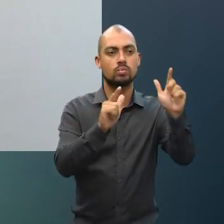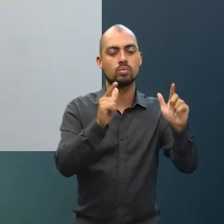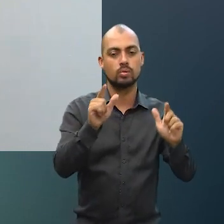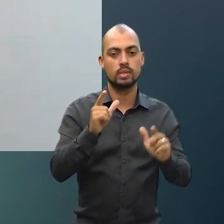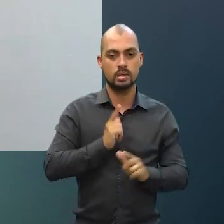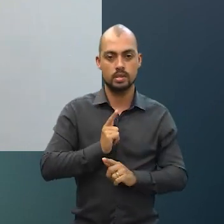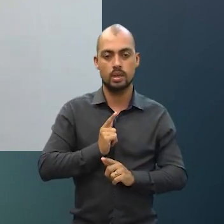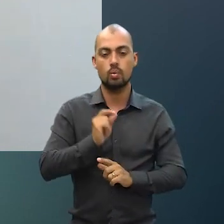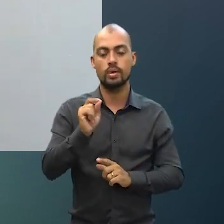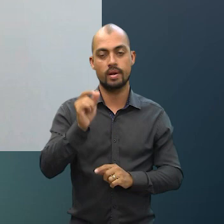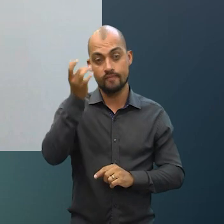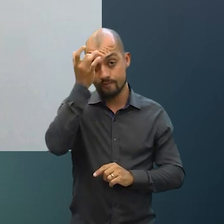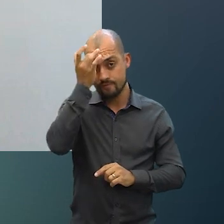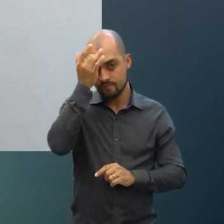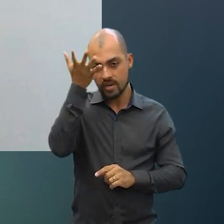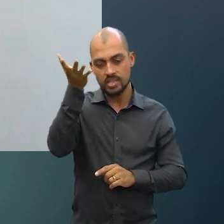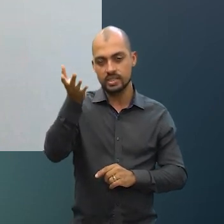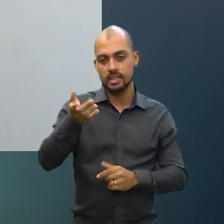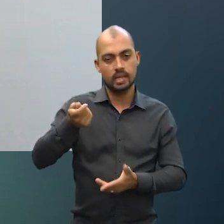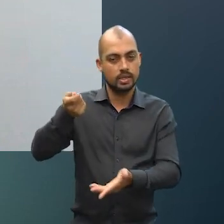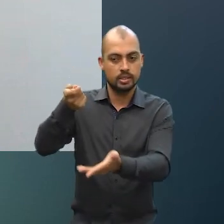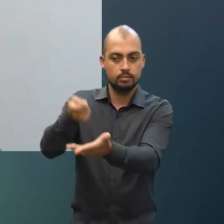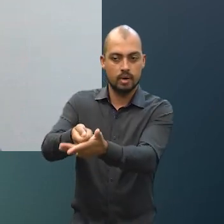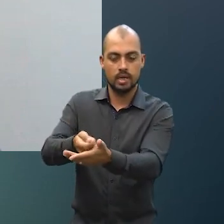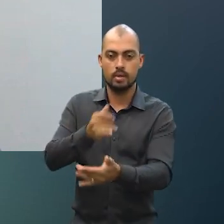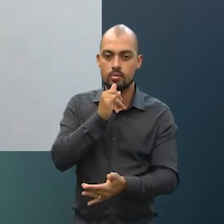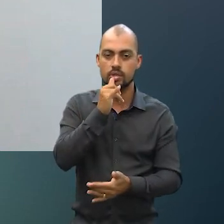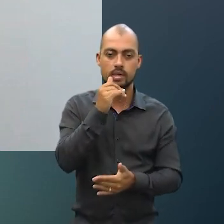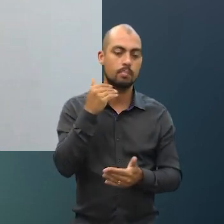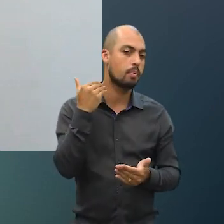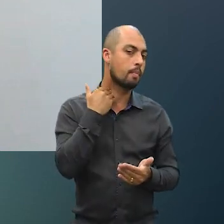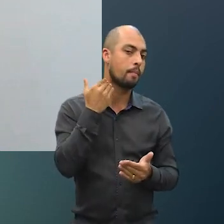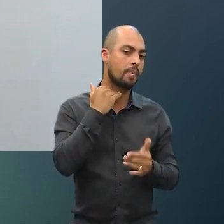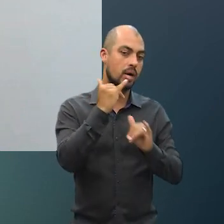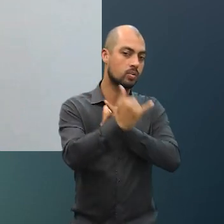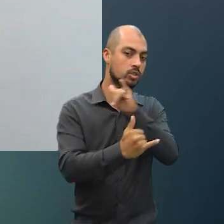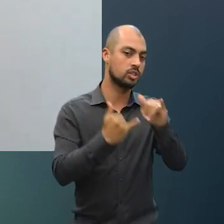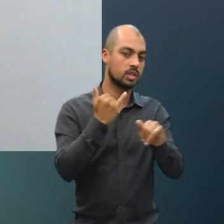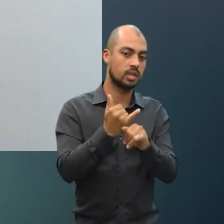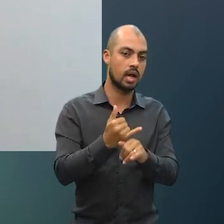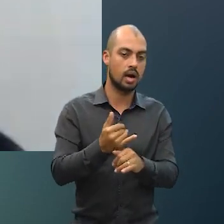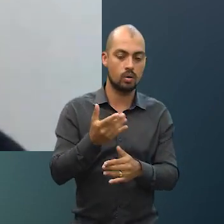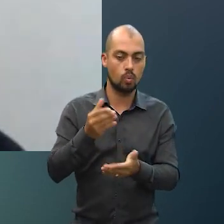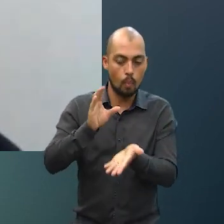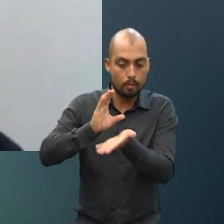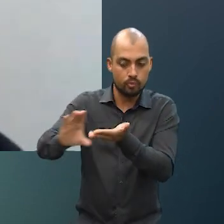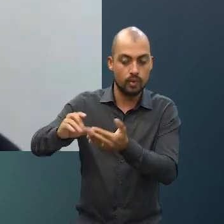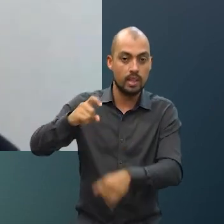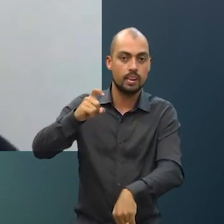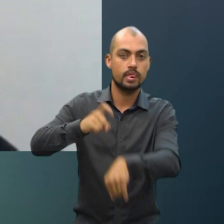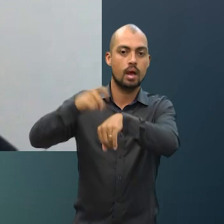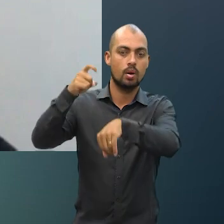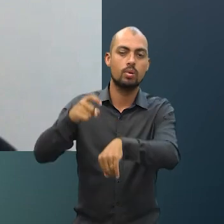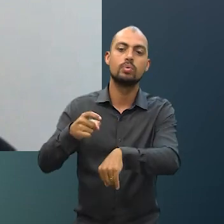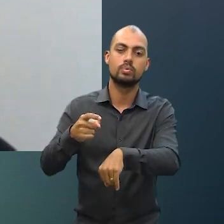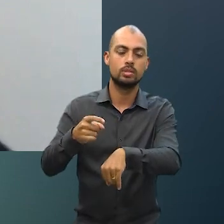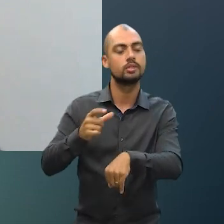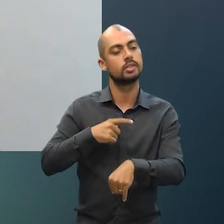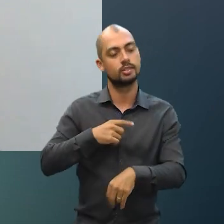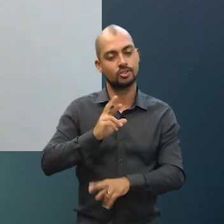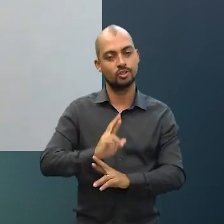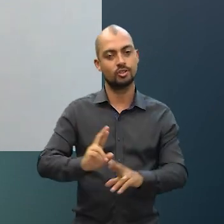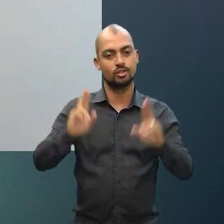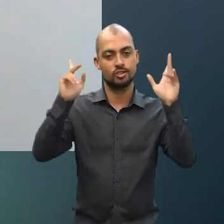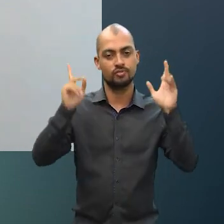existe as facilidades, né, da conta digital, do parceiro poder receber na hora. Então, isso faz muita